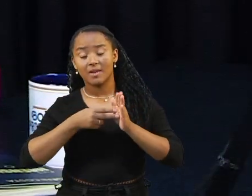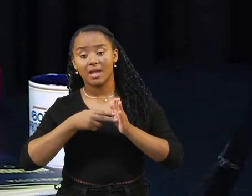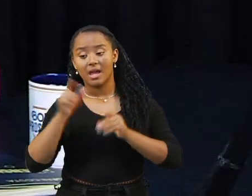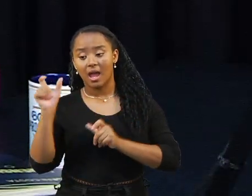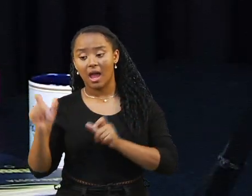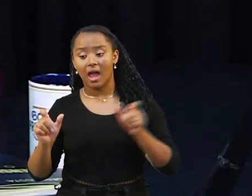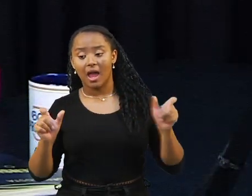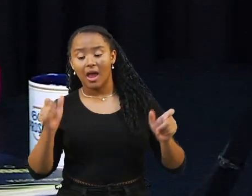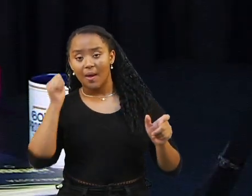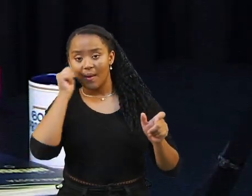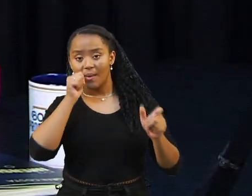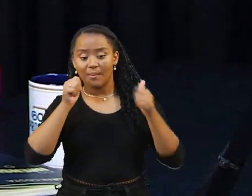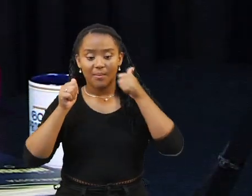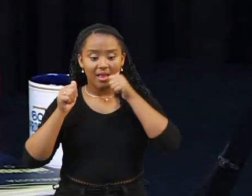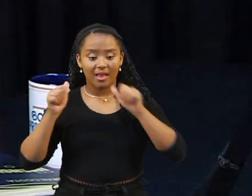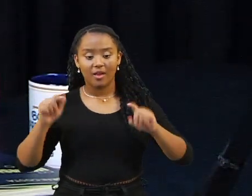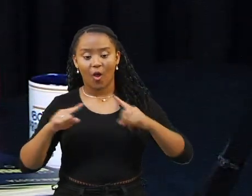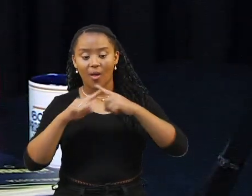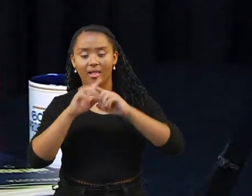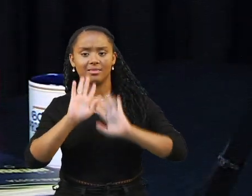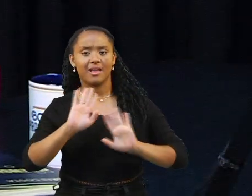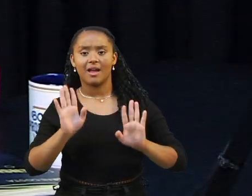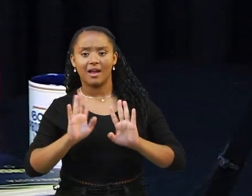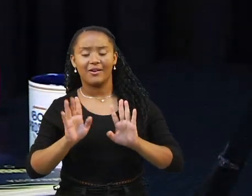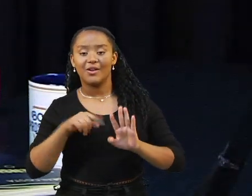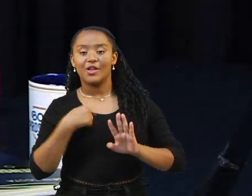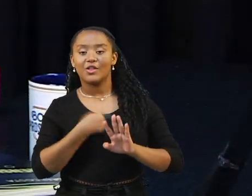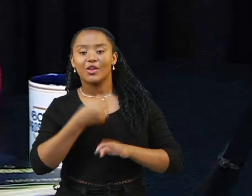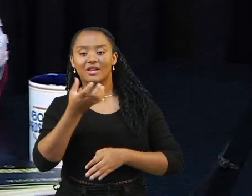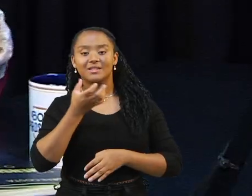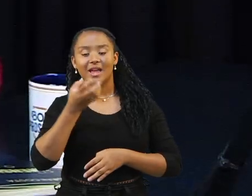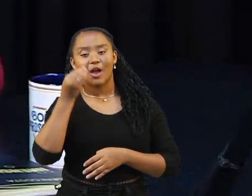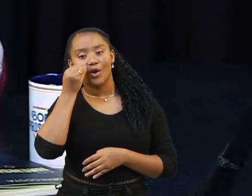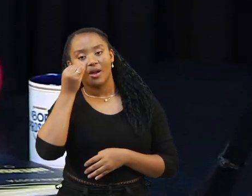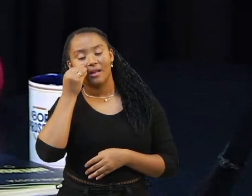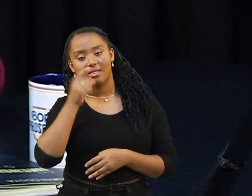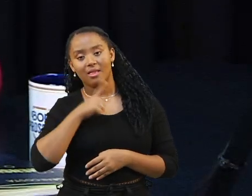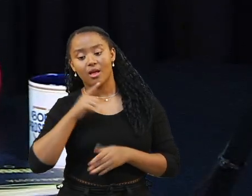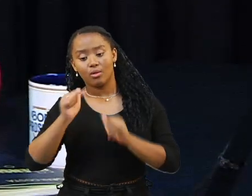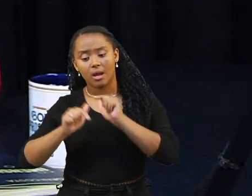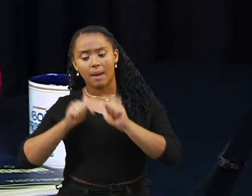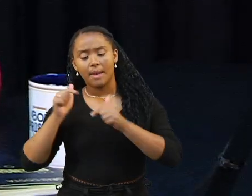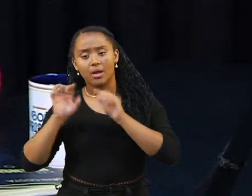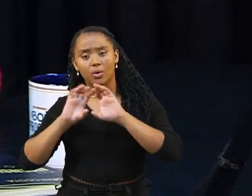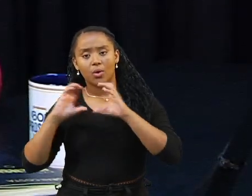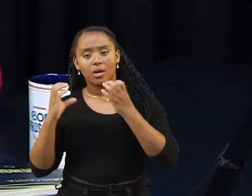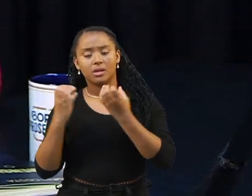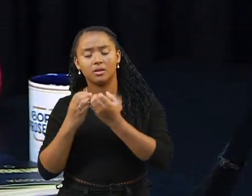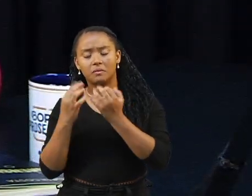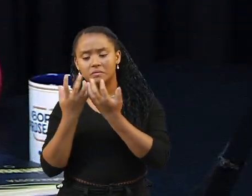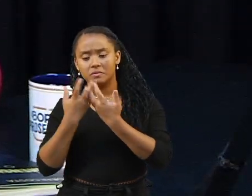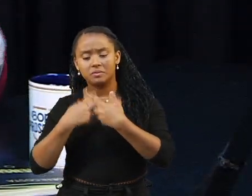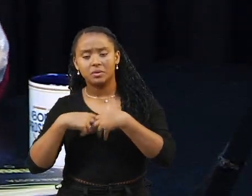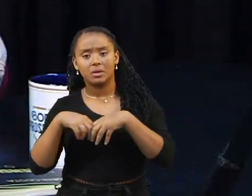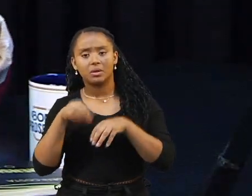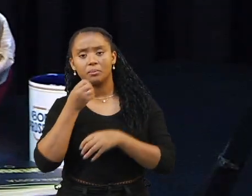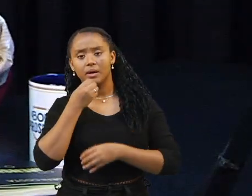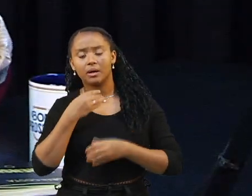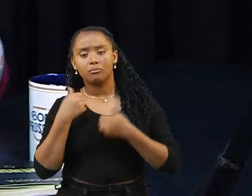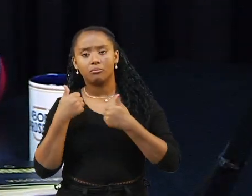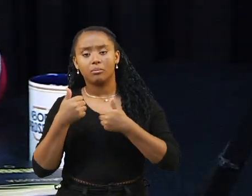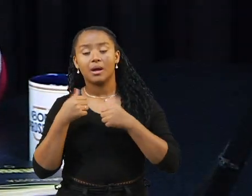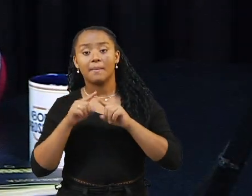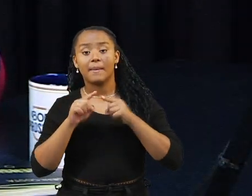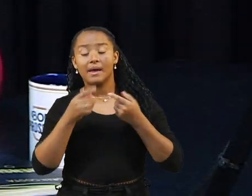queira competir, mas a gente quer ter a oportunidade. E trabalho coletivo sempre funciona bem, desde